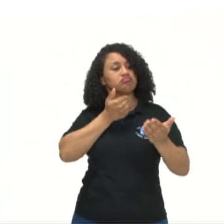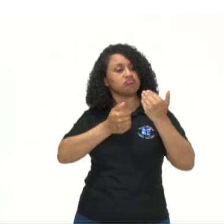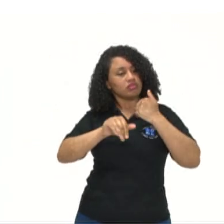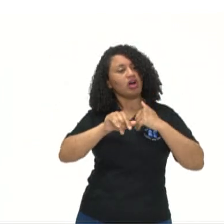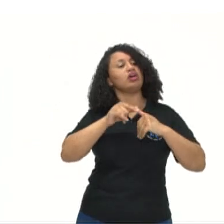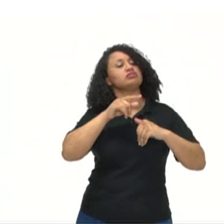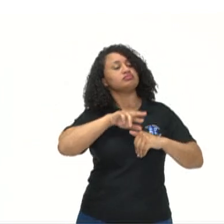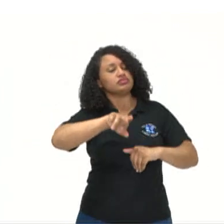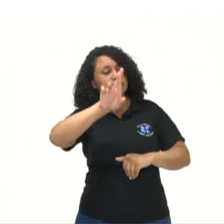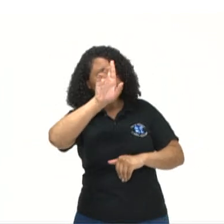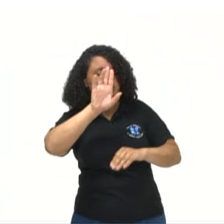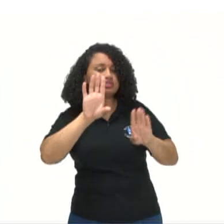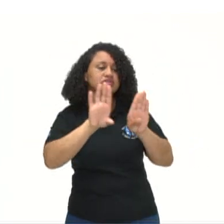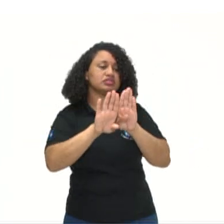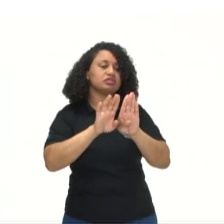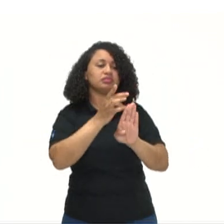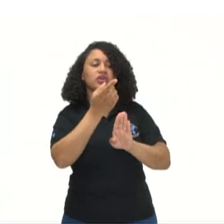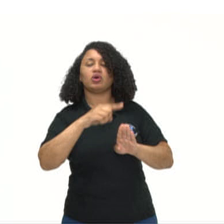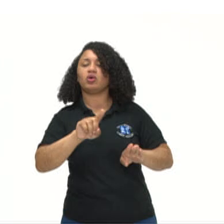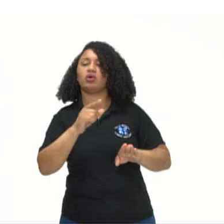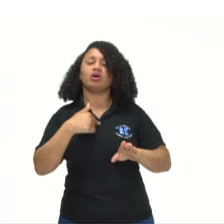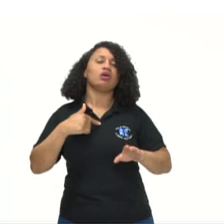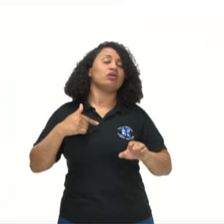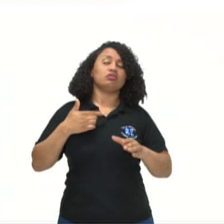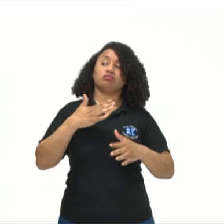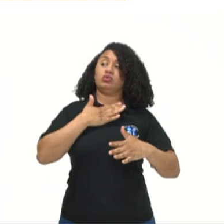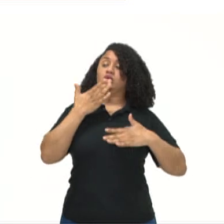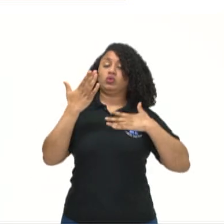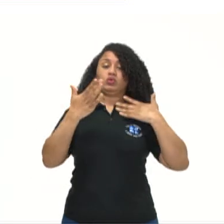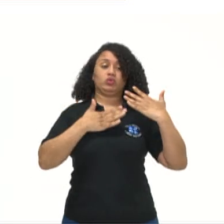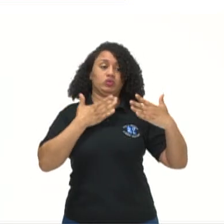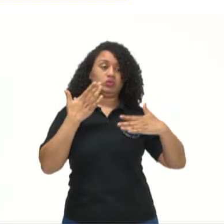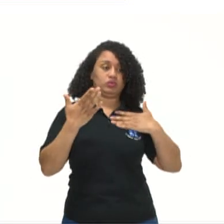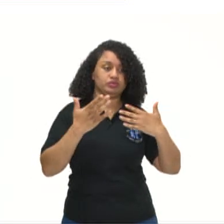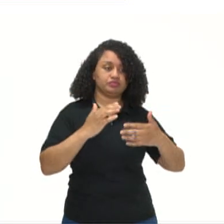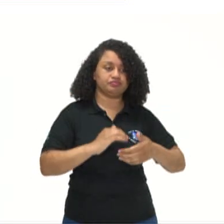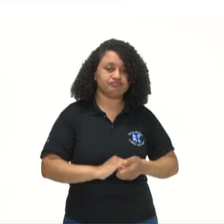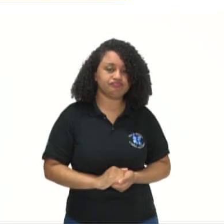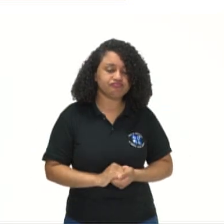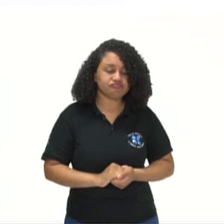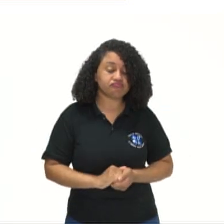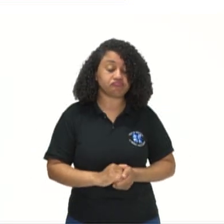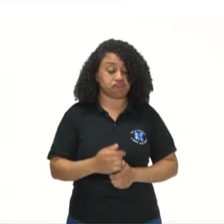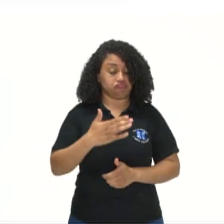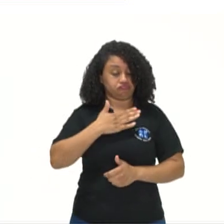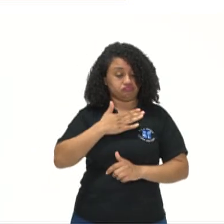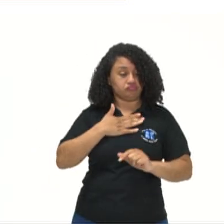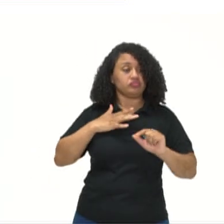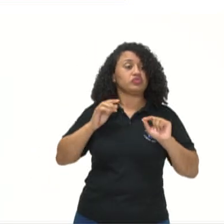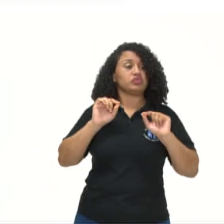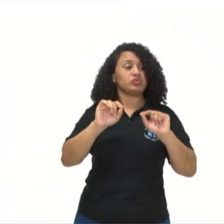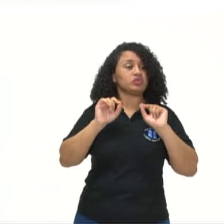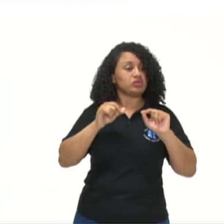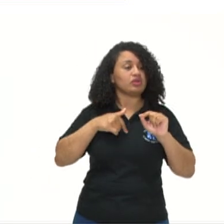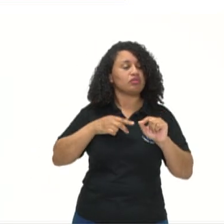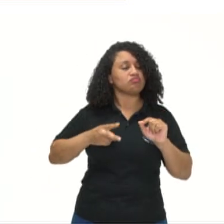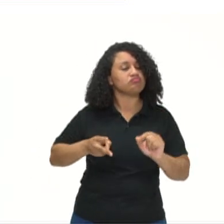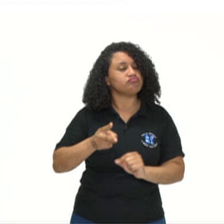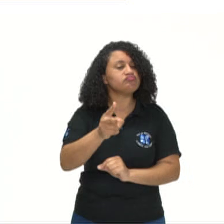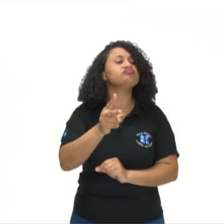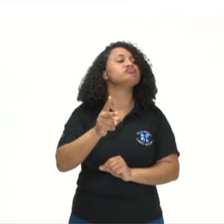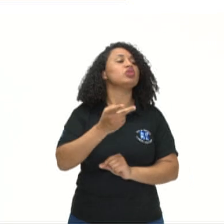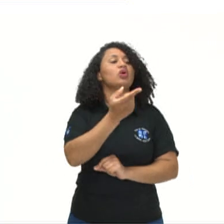e janta, outra parte se espanta. Uma parte de mim é